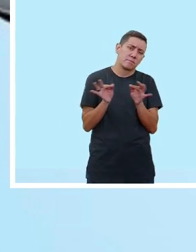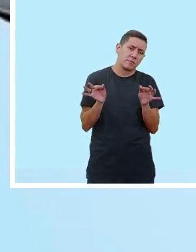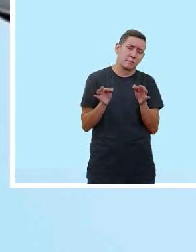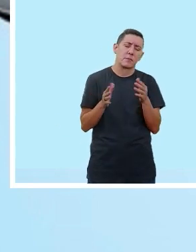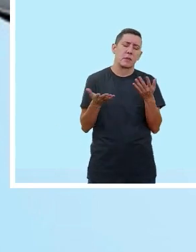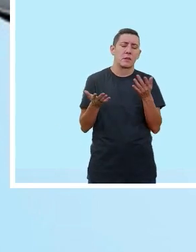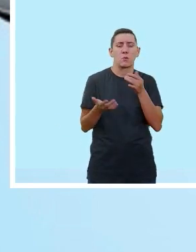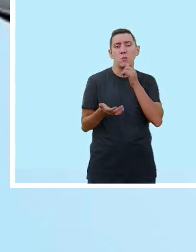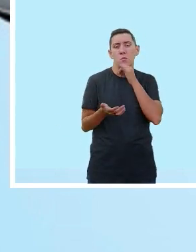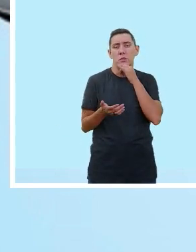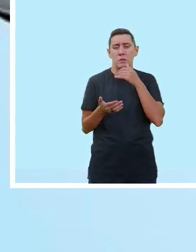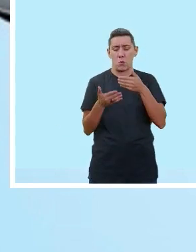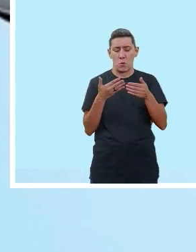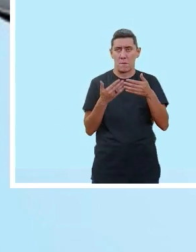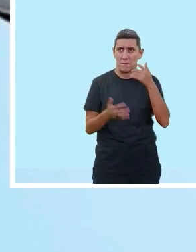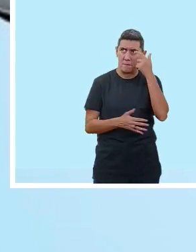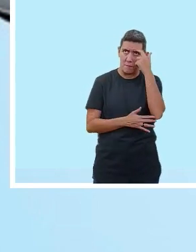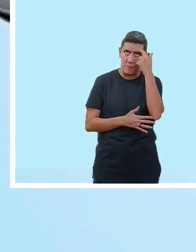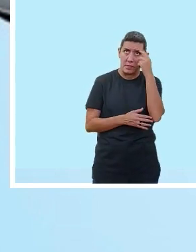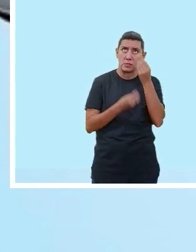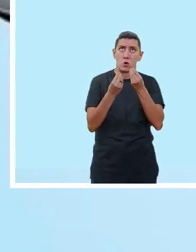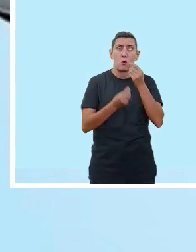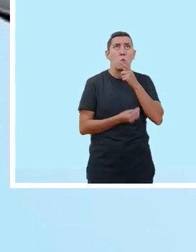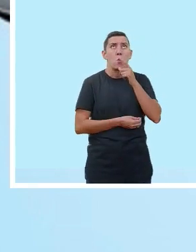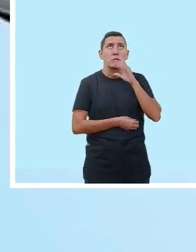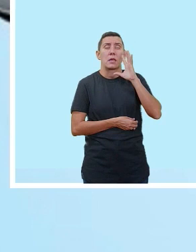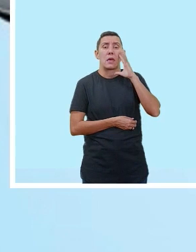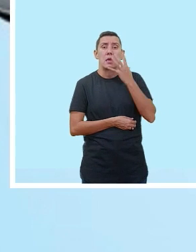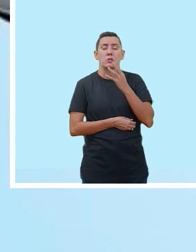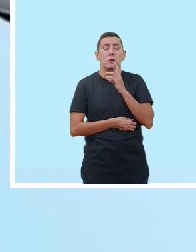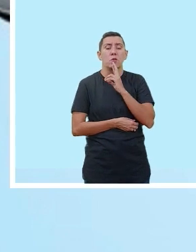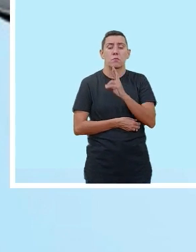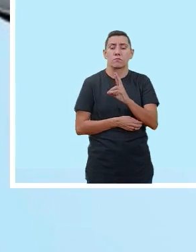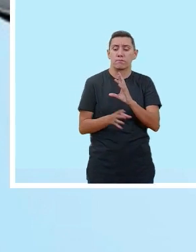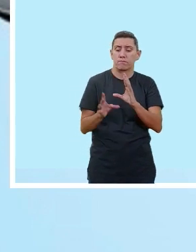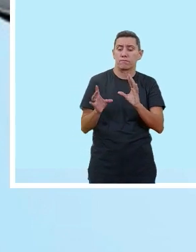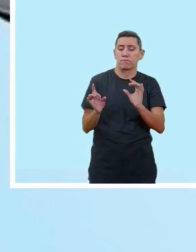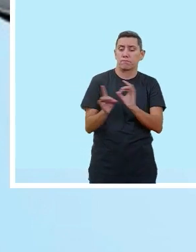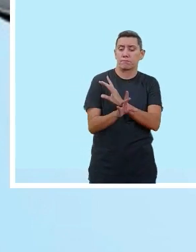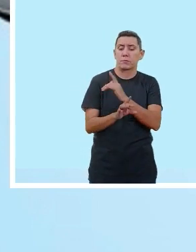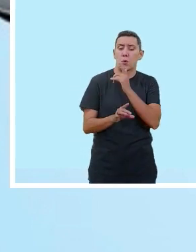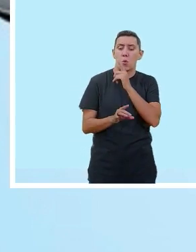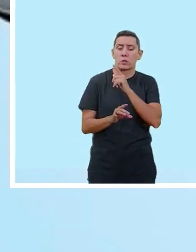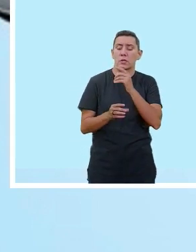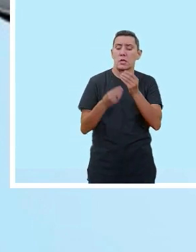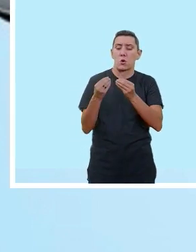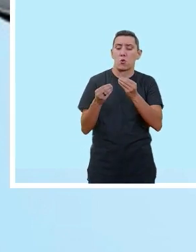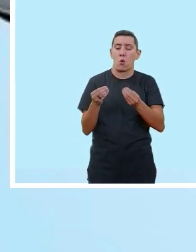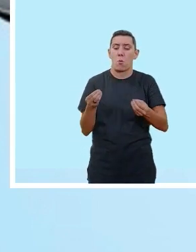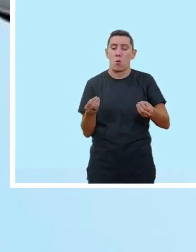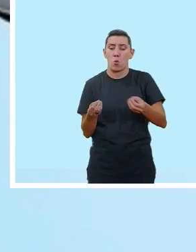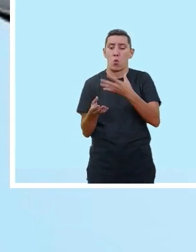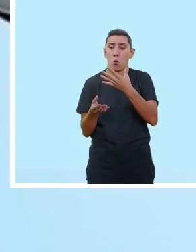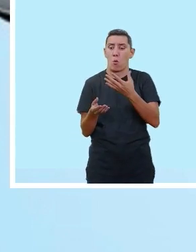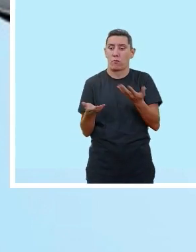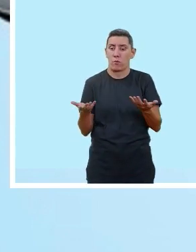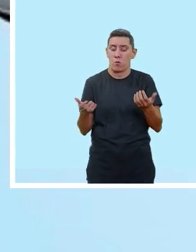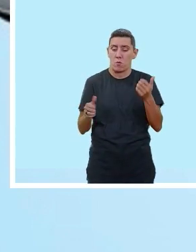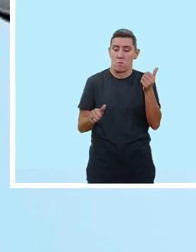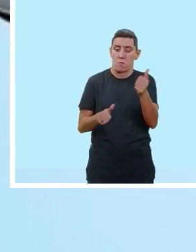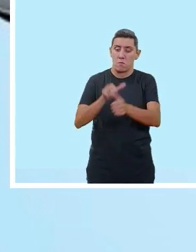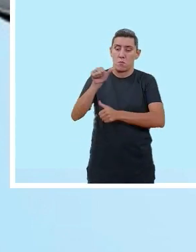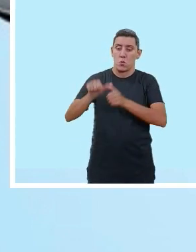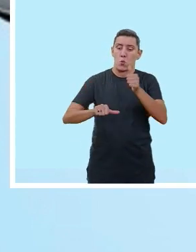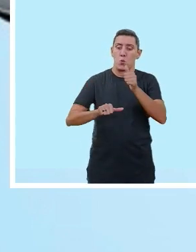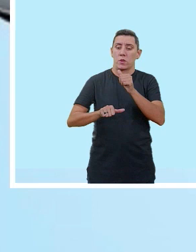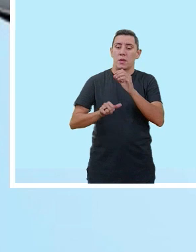tenta trabalhar com soluções que ela tenham o menor impacto possível para a implantação das novas tecnologias, né? Então, ao invés de você ter que